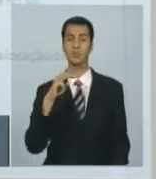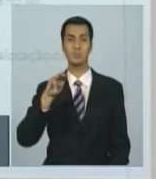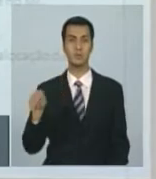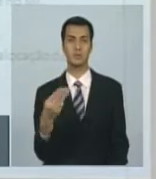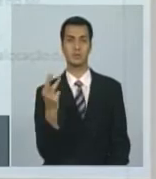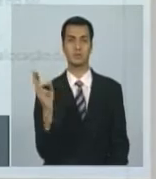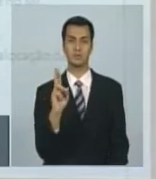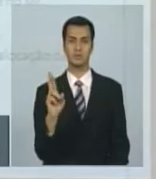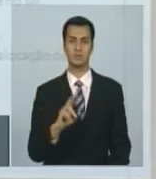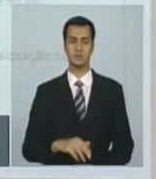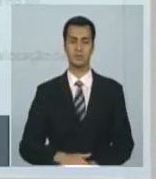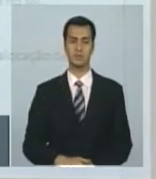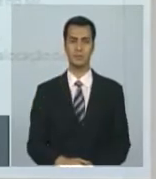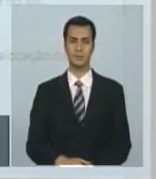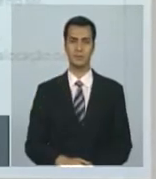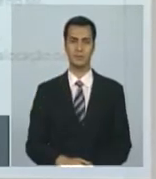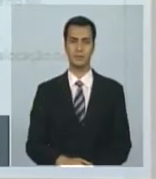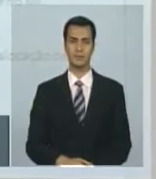Quanto?